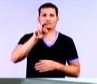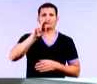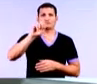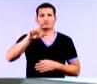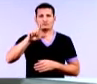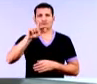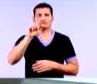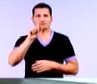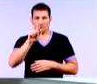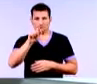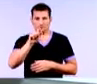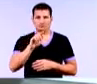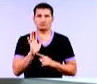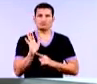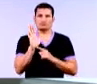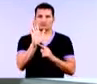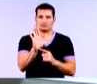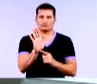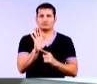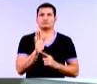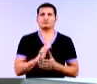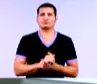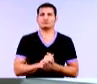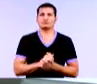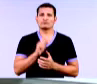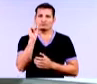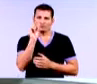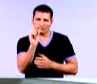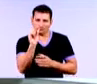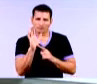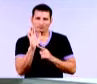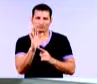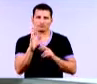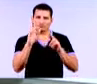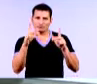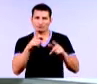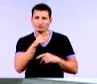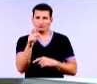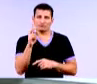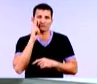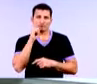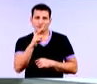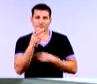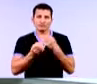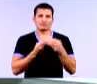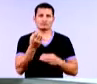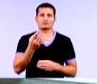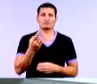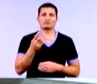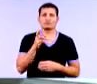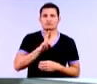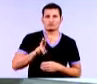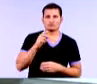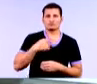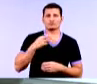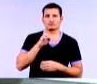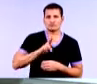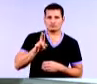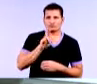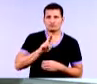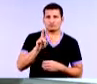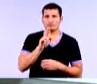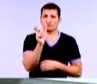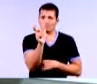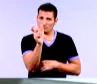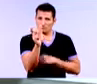uma demonstração de um procedimento um pouquinho diferente, para vocês repararem como que eu uso a palavra